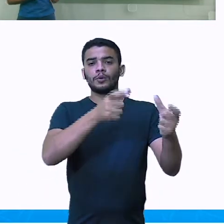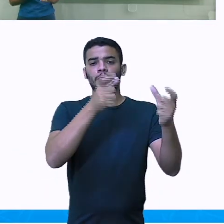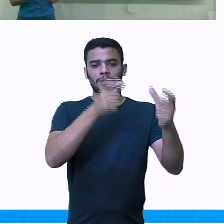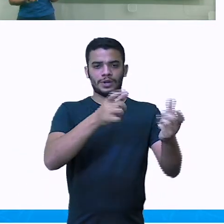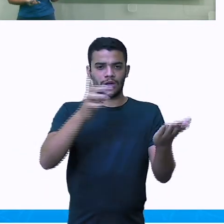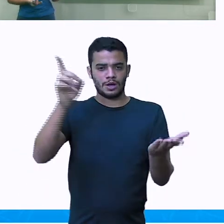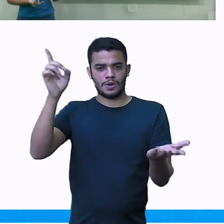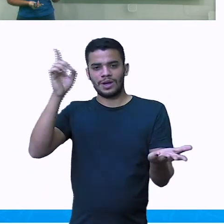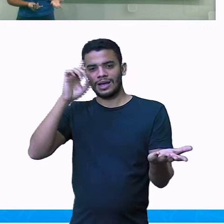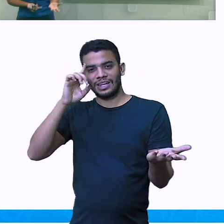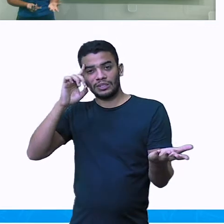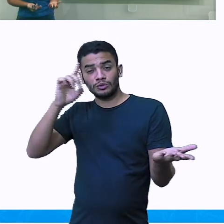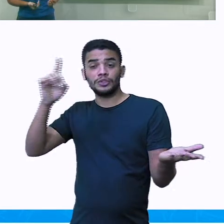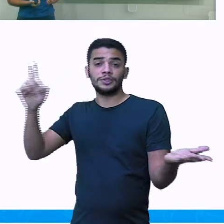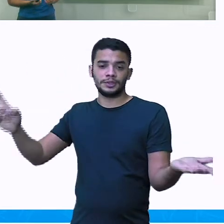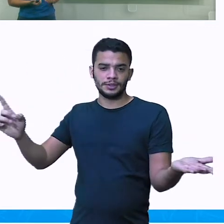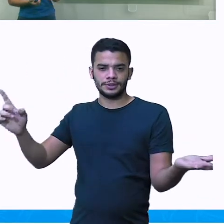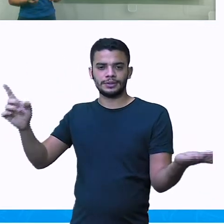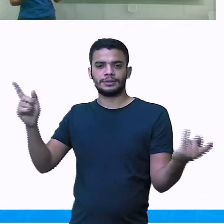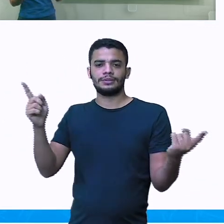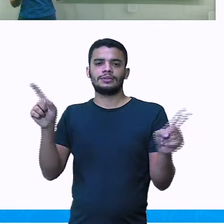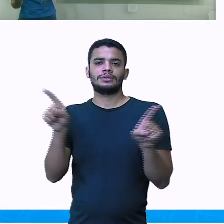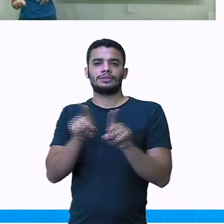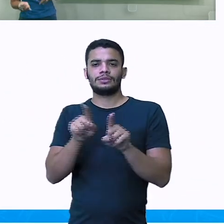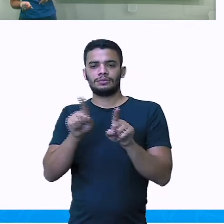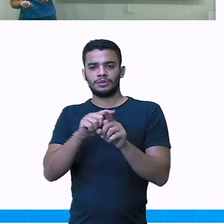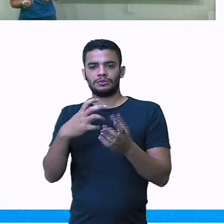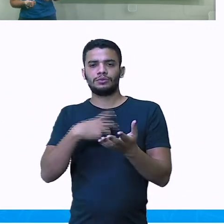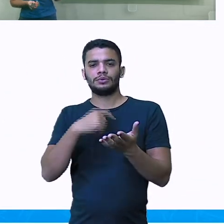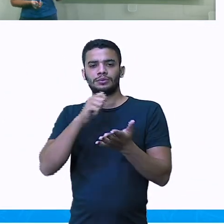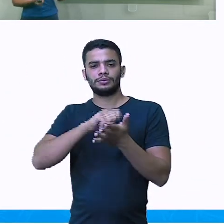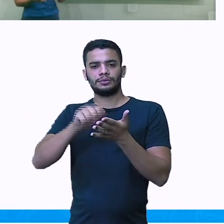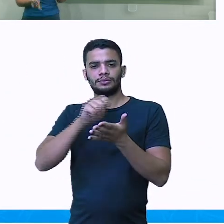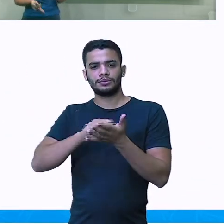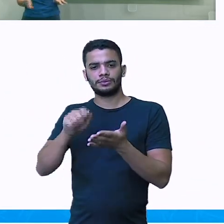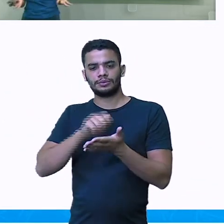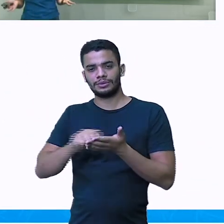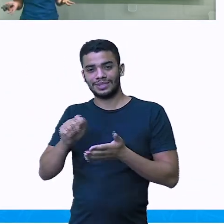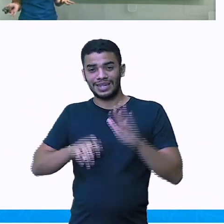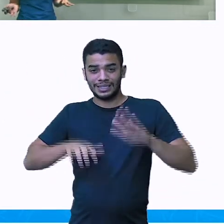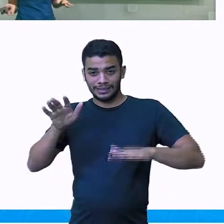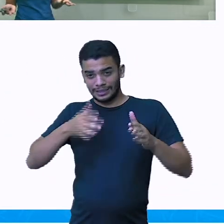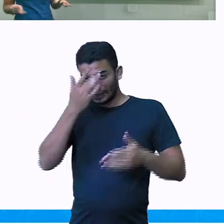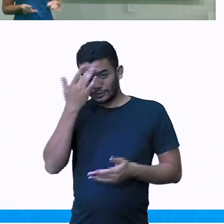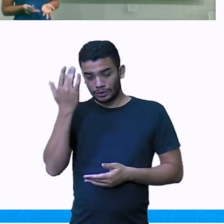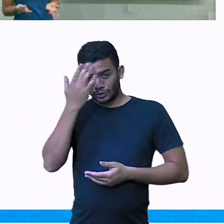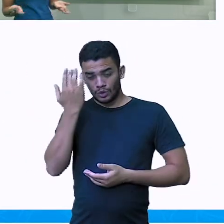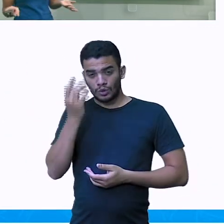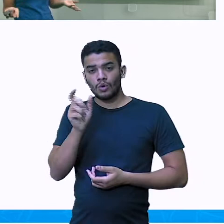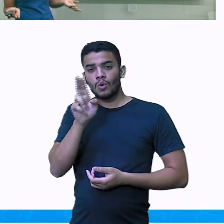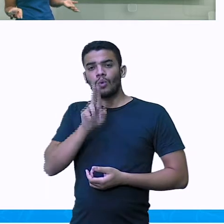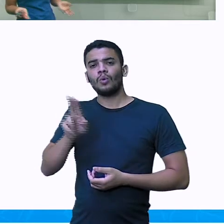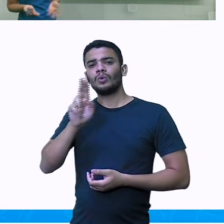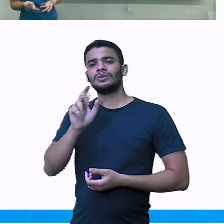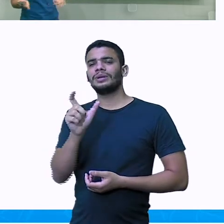para cartas mais formais, e querido, para cartas